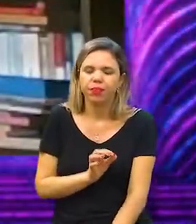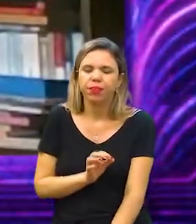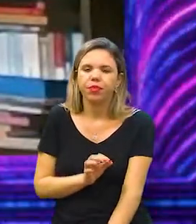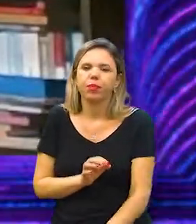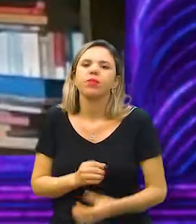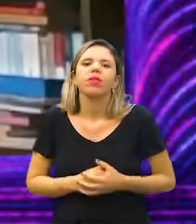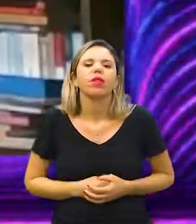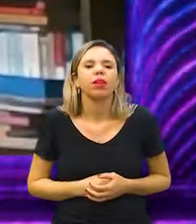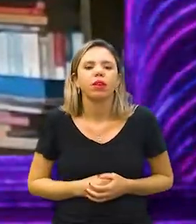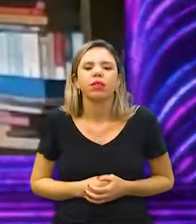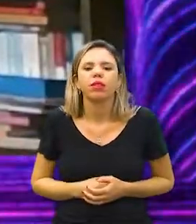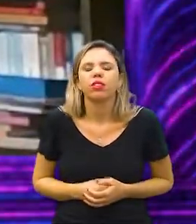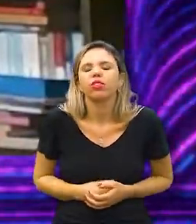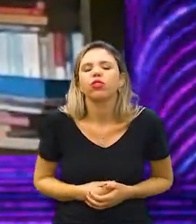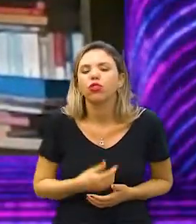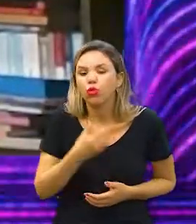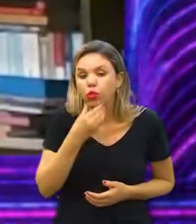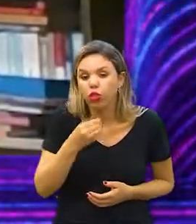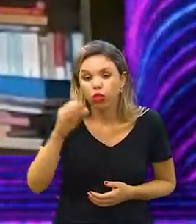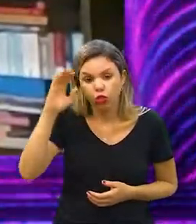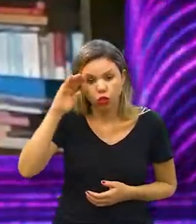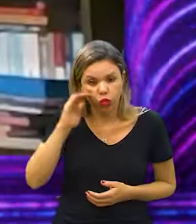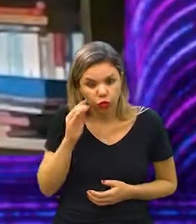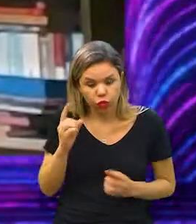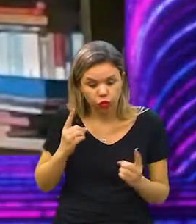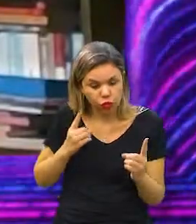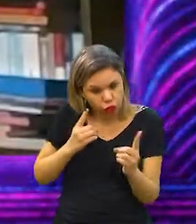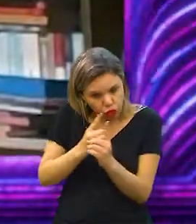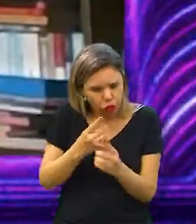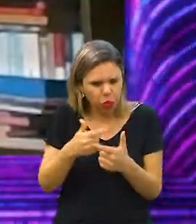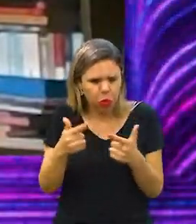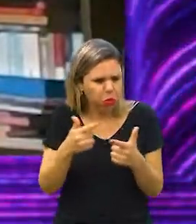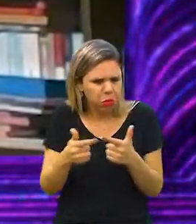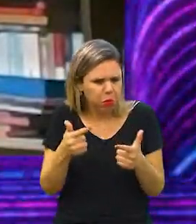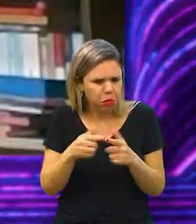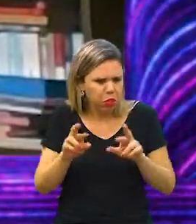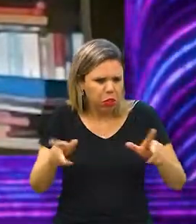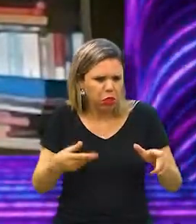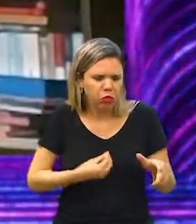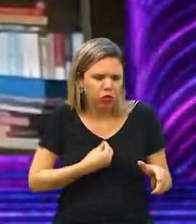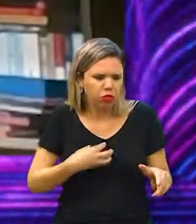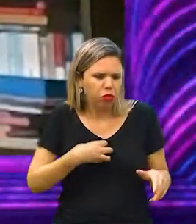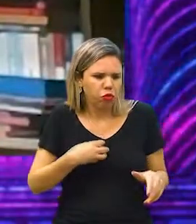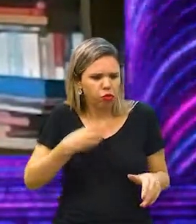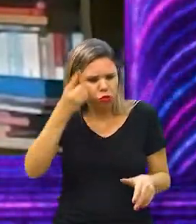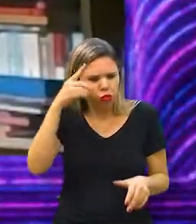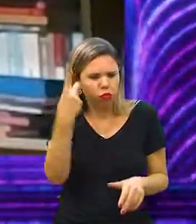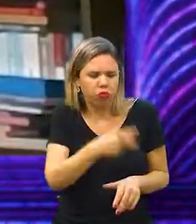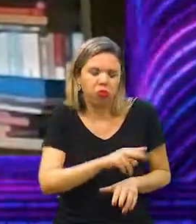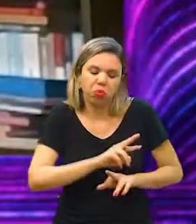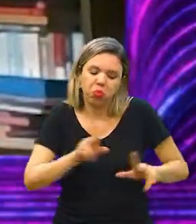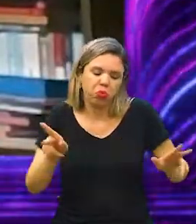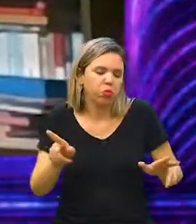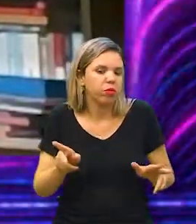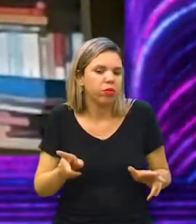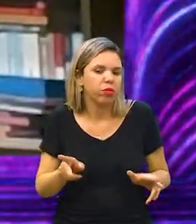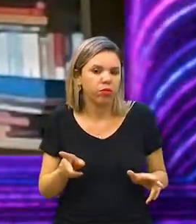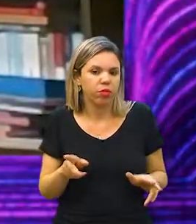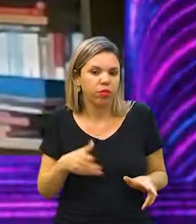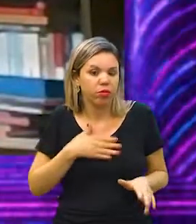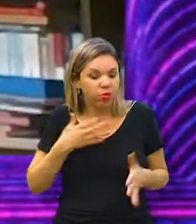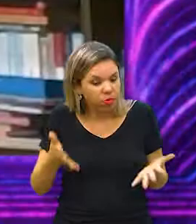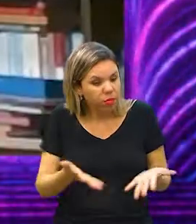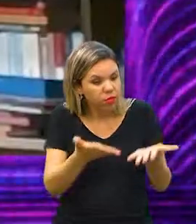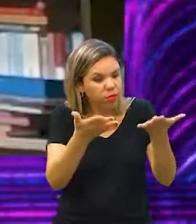E o Ji-young se aproxima dela, e ele não vê problema nessa diferença dela, nesse dom dela. Pelo contrário, ele